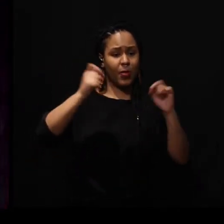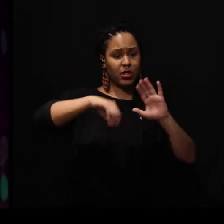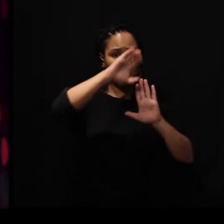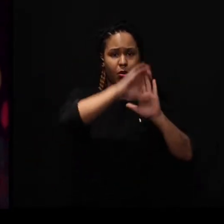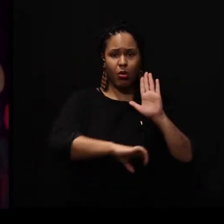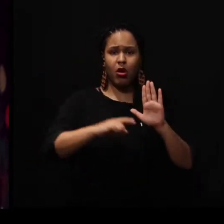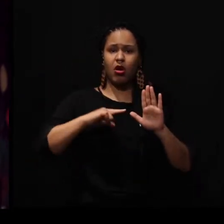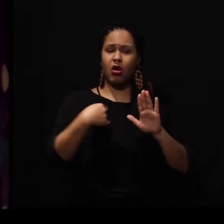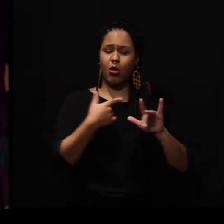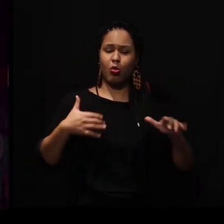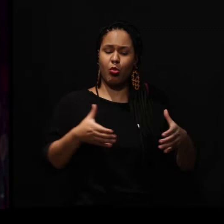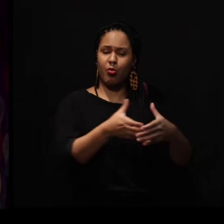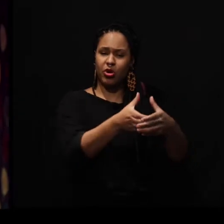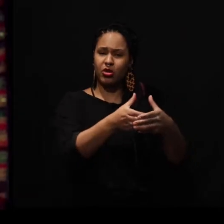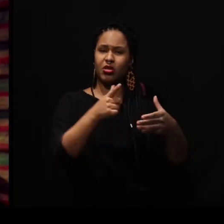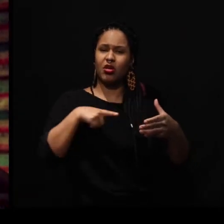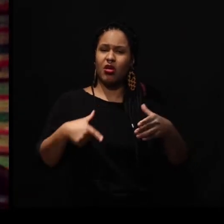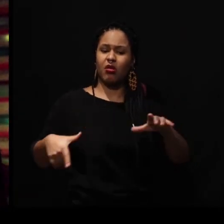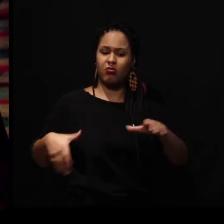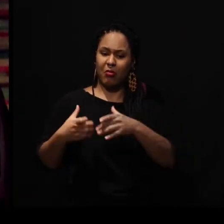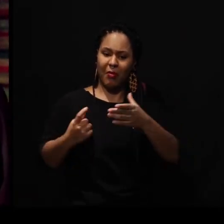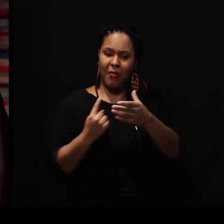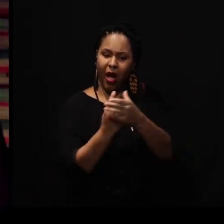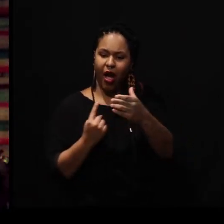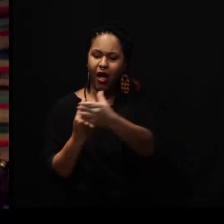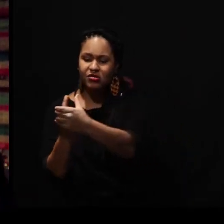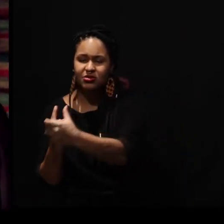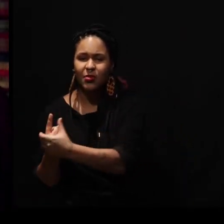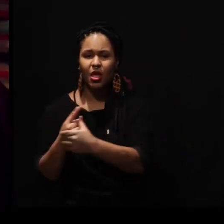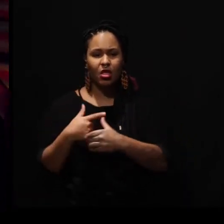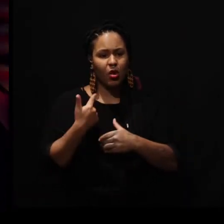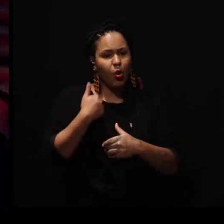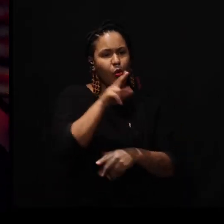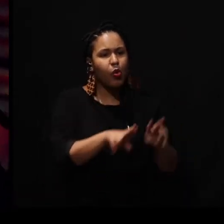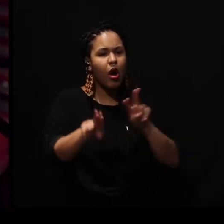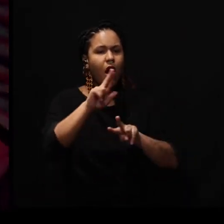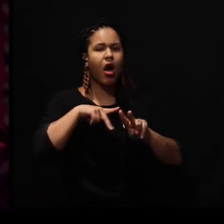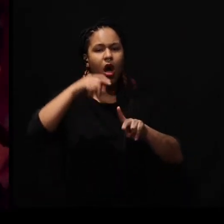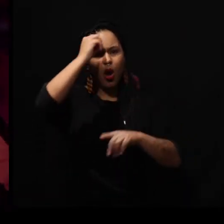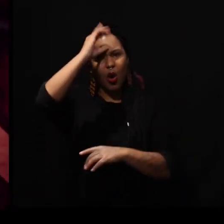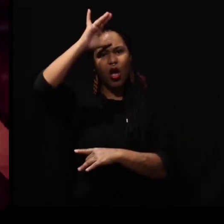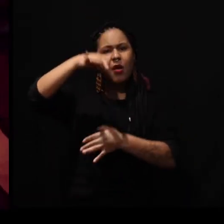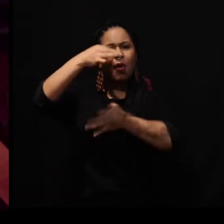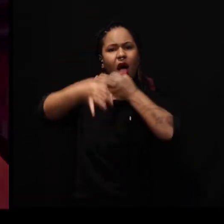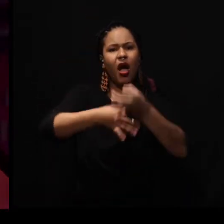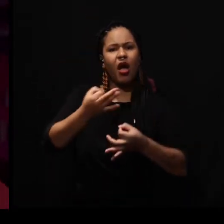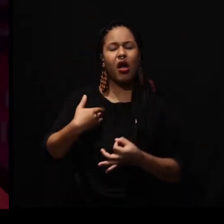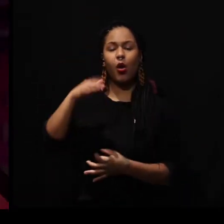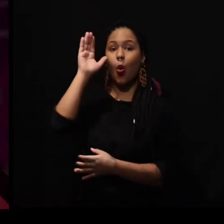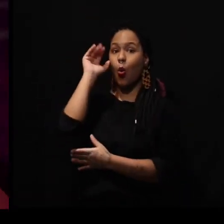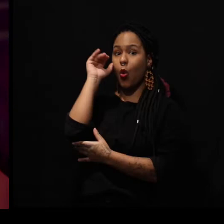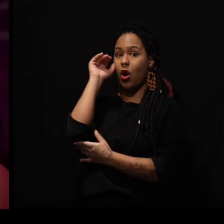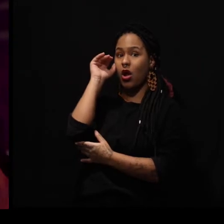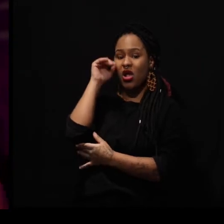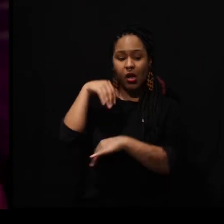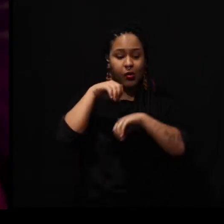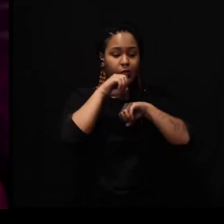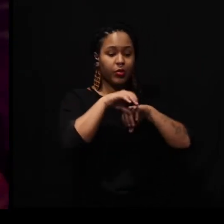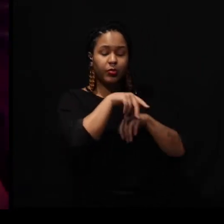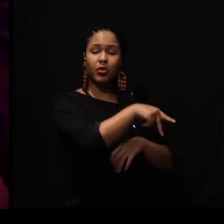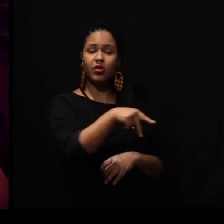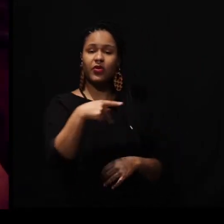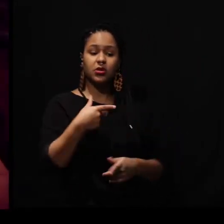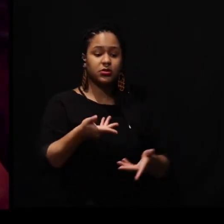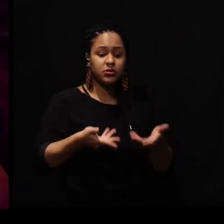Competências curriculares, consultando comunidades, co-participando, construindo conhecimentos críticos, com curiosidade,